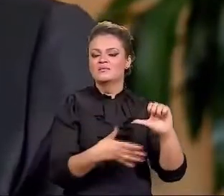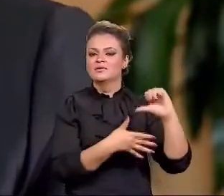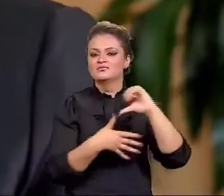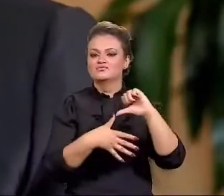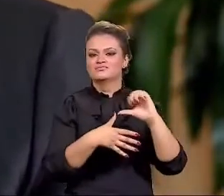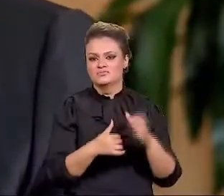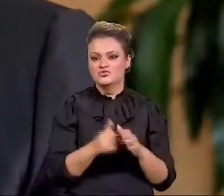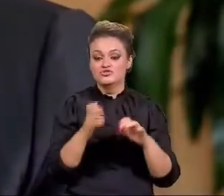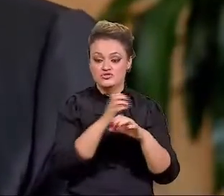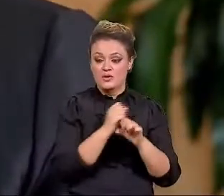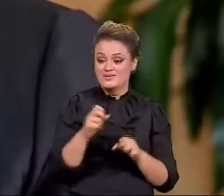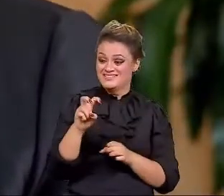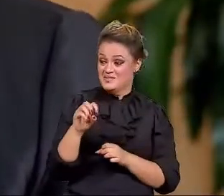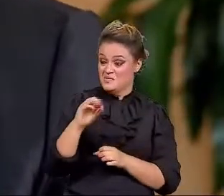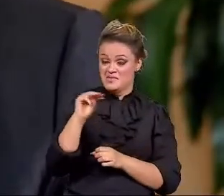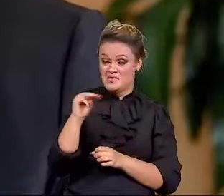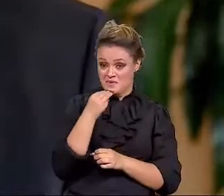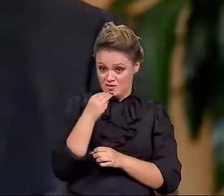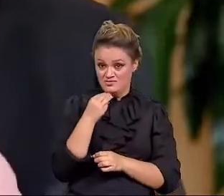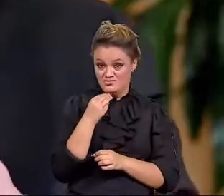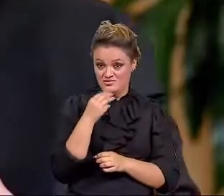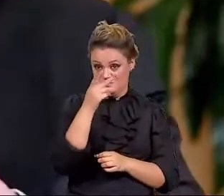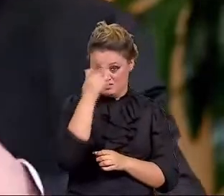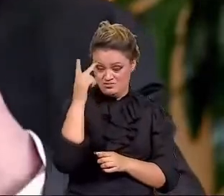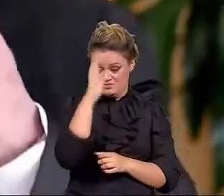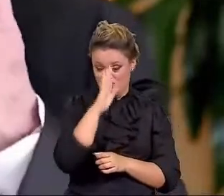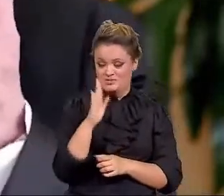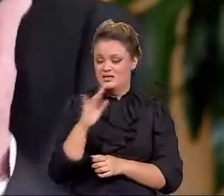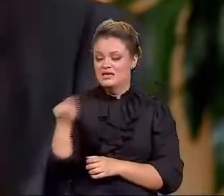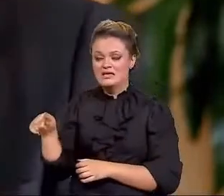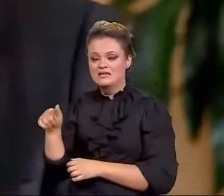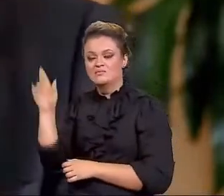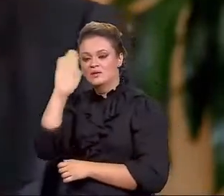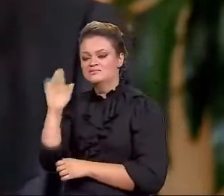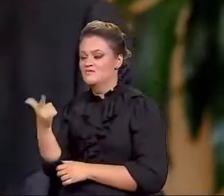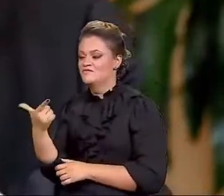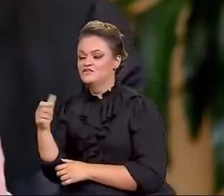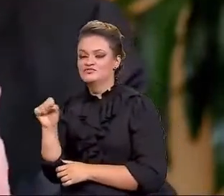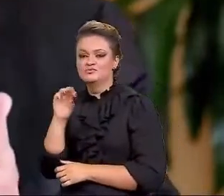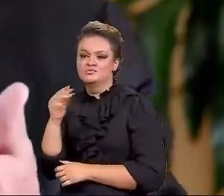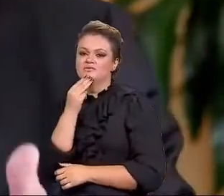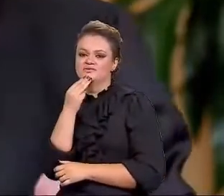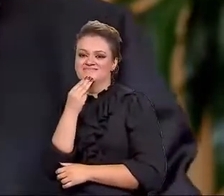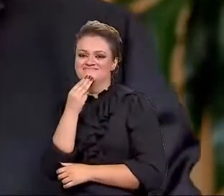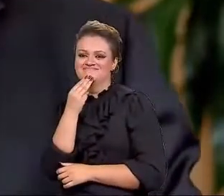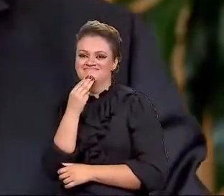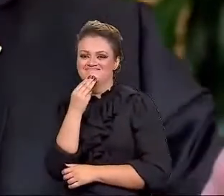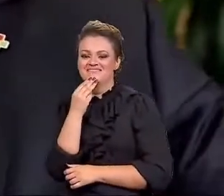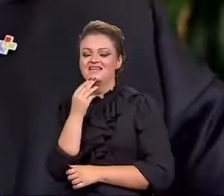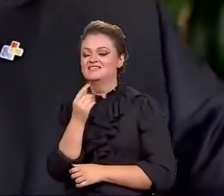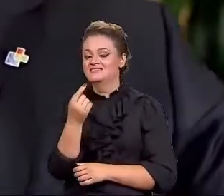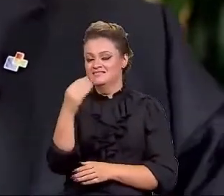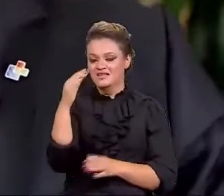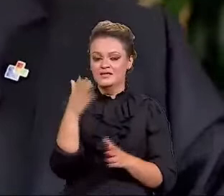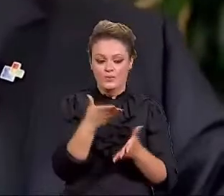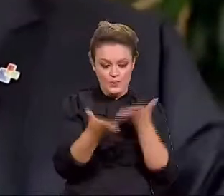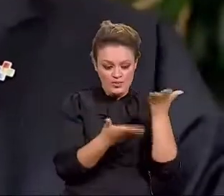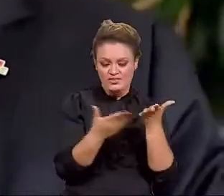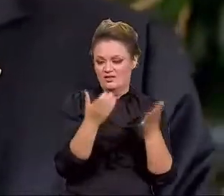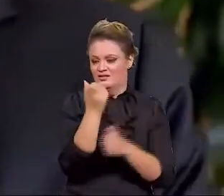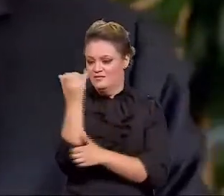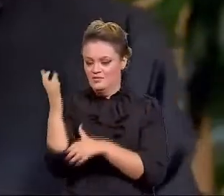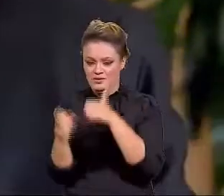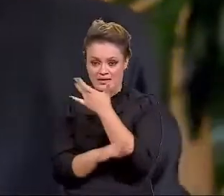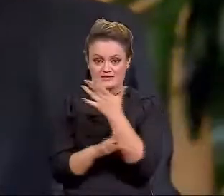Amazônia brasileira, que são 28 milhões de pessoas. Nós precisamos pensar em cuidar da floresta, mas temos que pensar em cuidar do